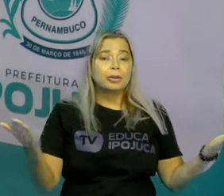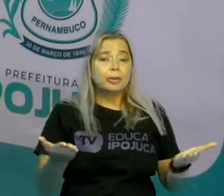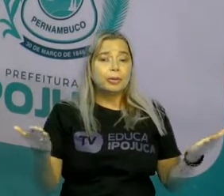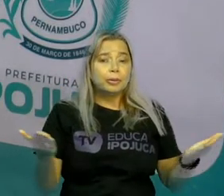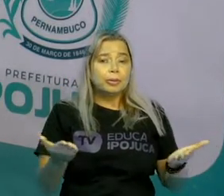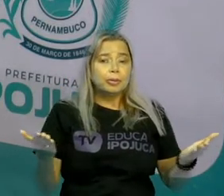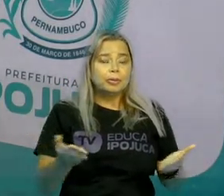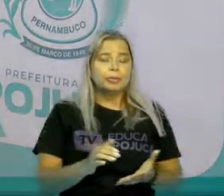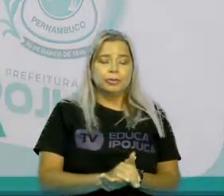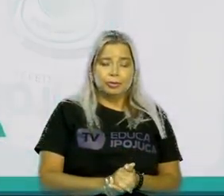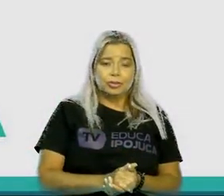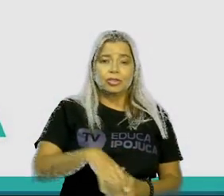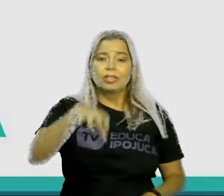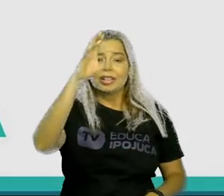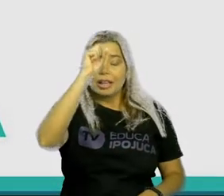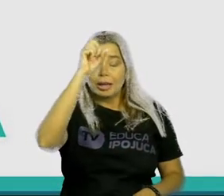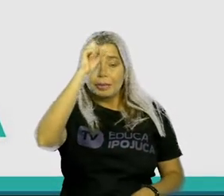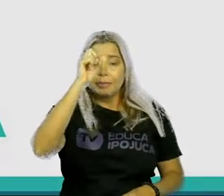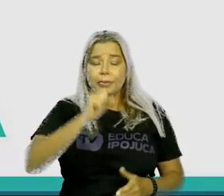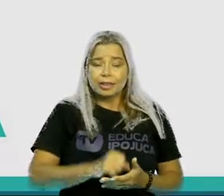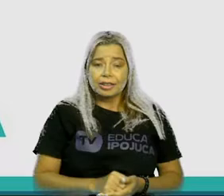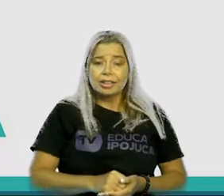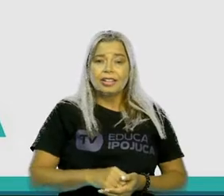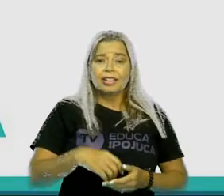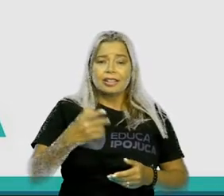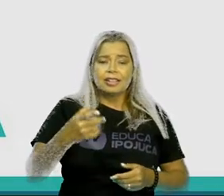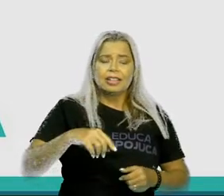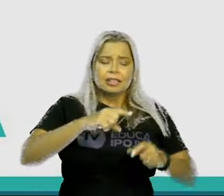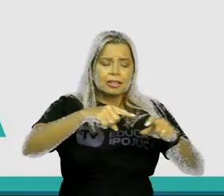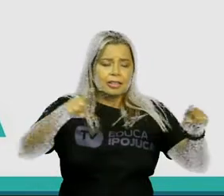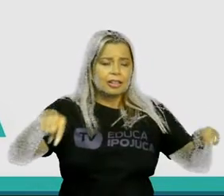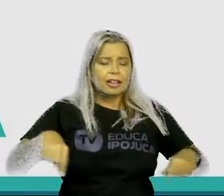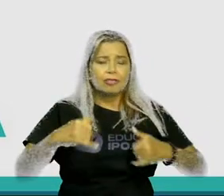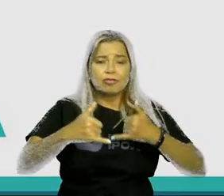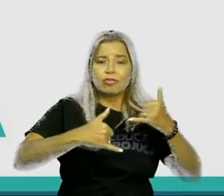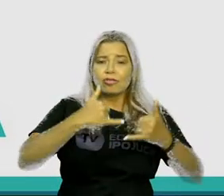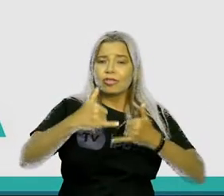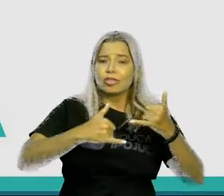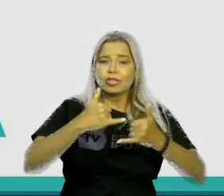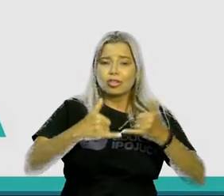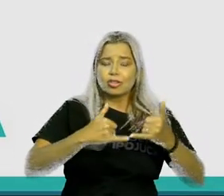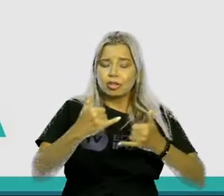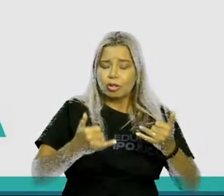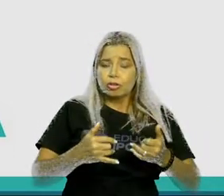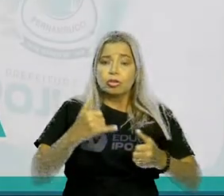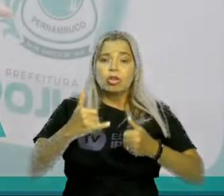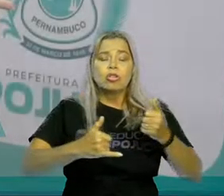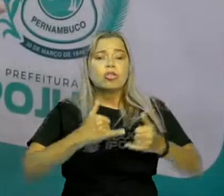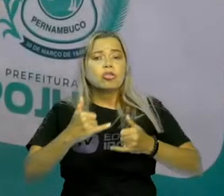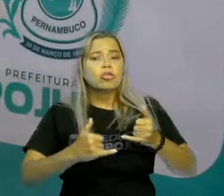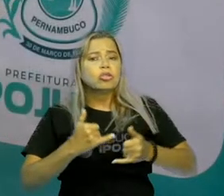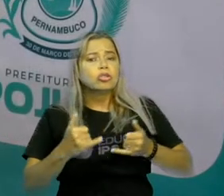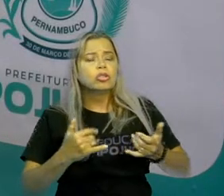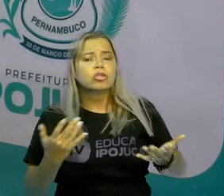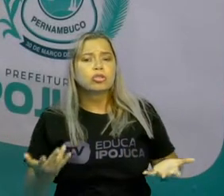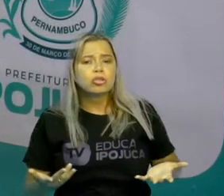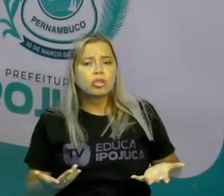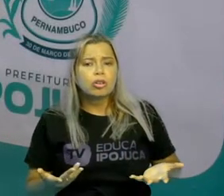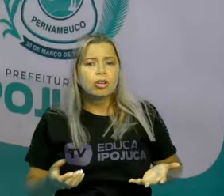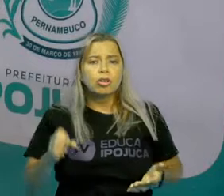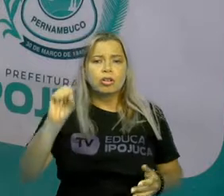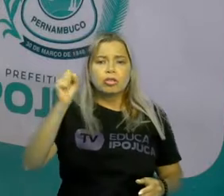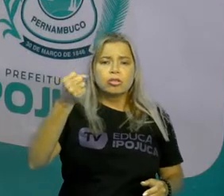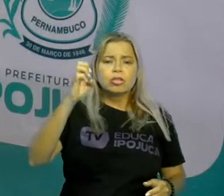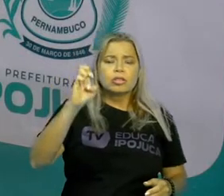aqui trabalhando salão, jogos, teatros e jogos sensoriais. Como assim, professora? Trabalhar